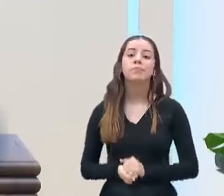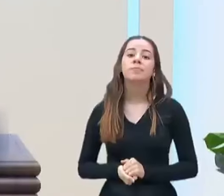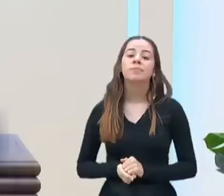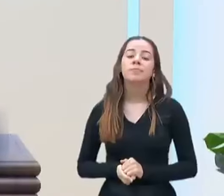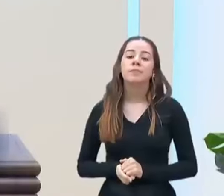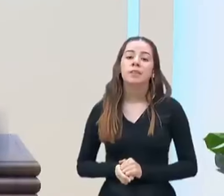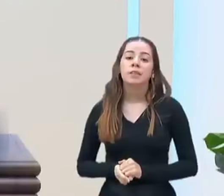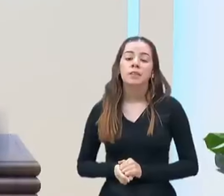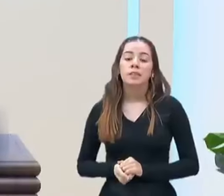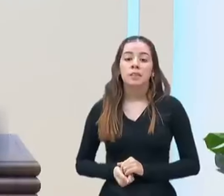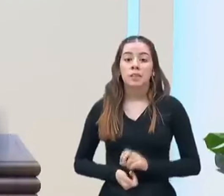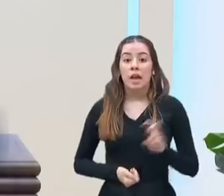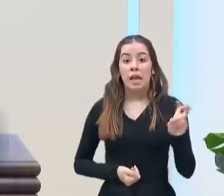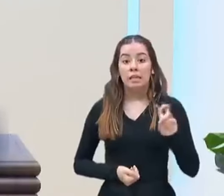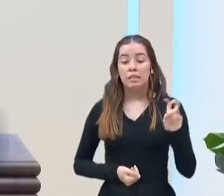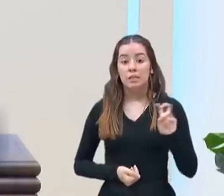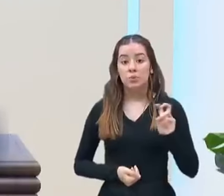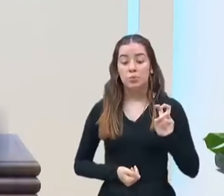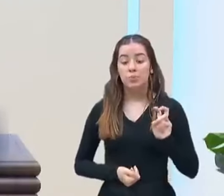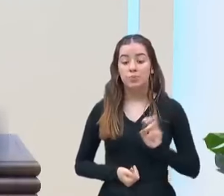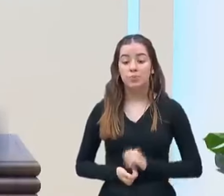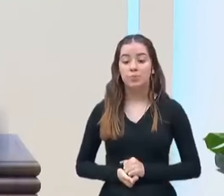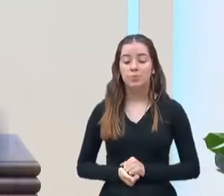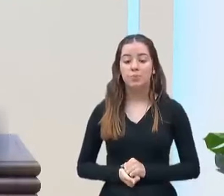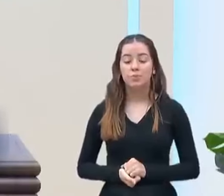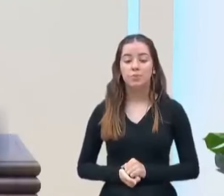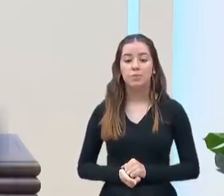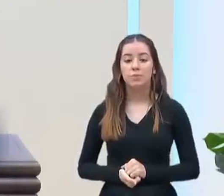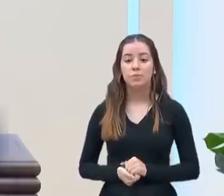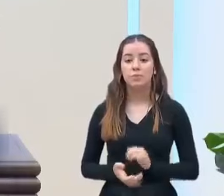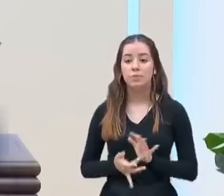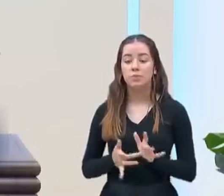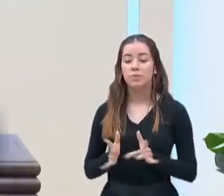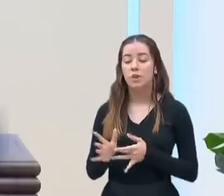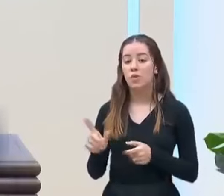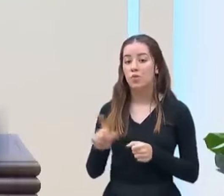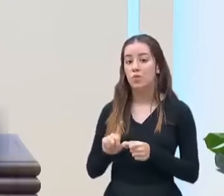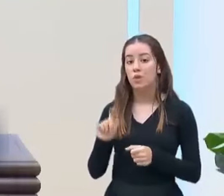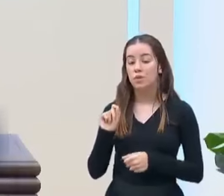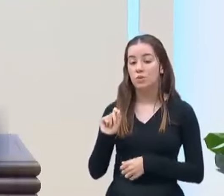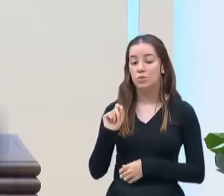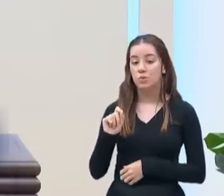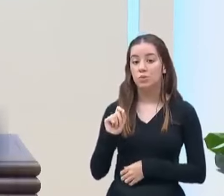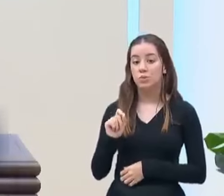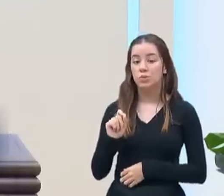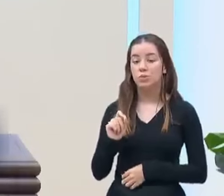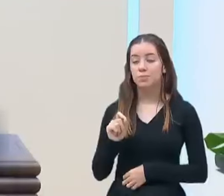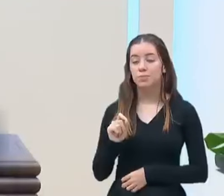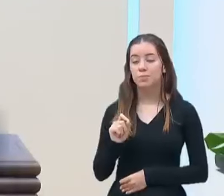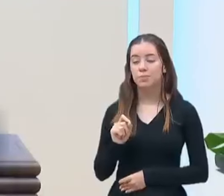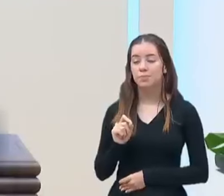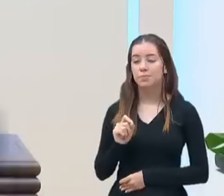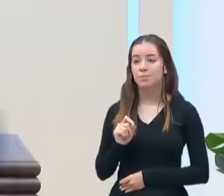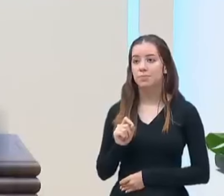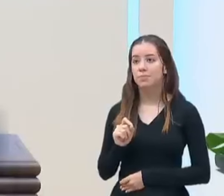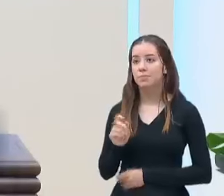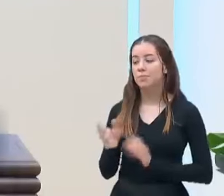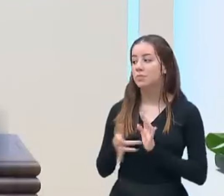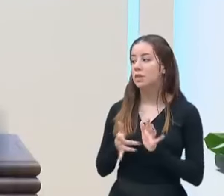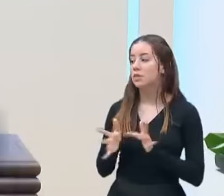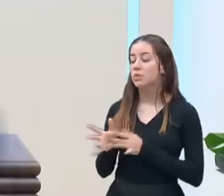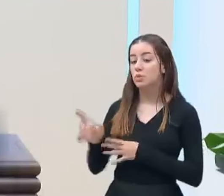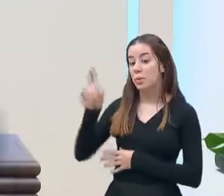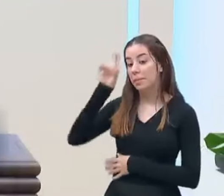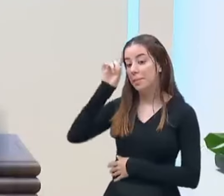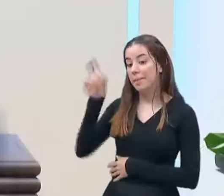lugar, Jesus ordena a obediência à lei e a oferta de agradecimento.